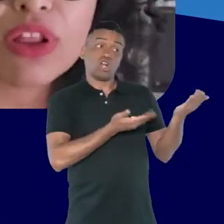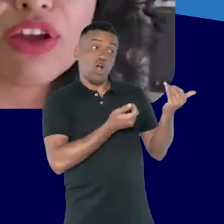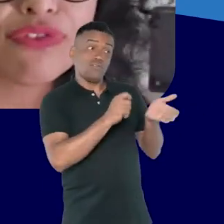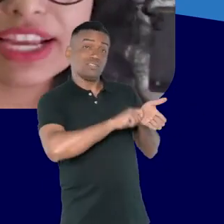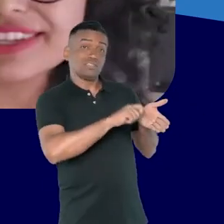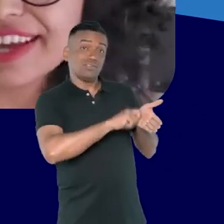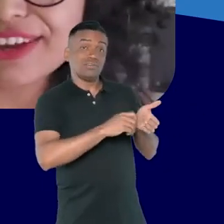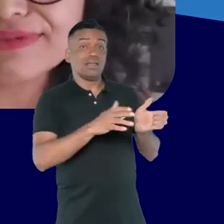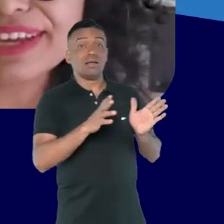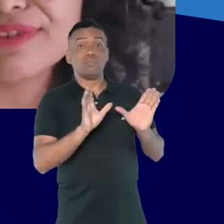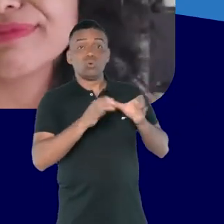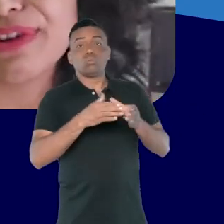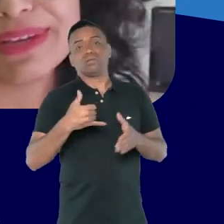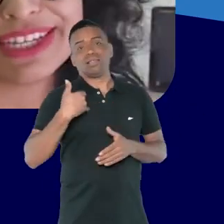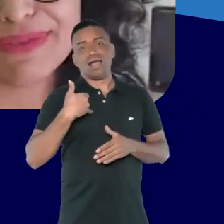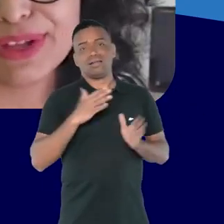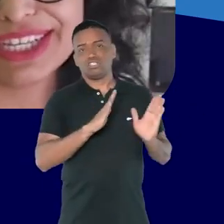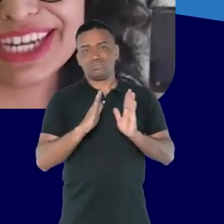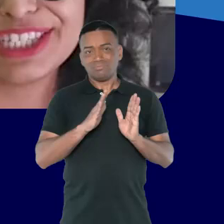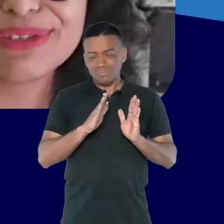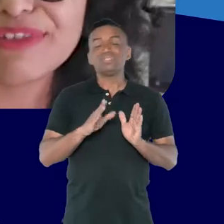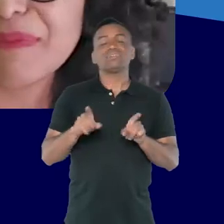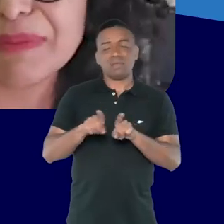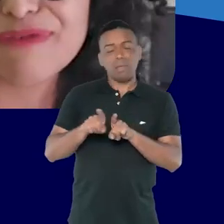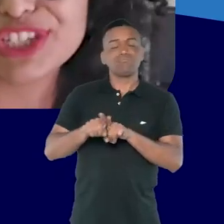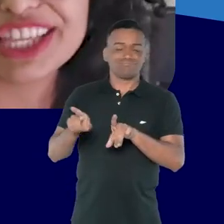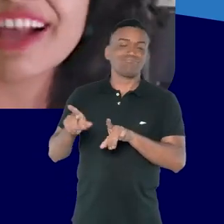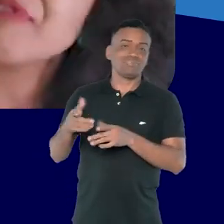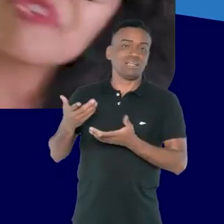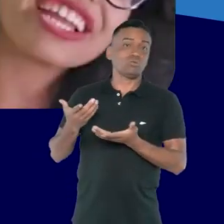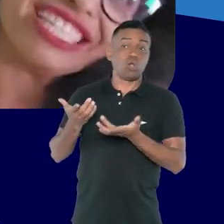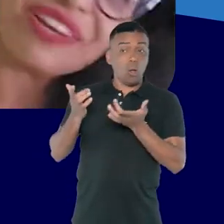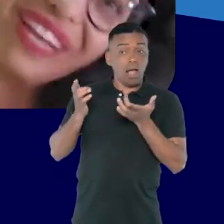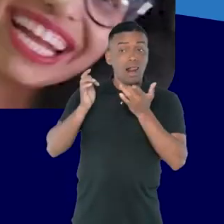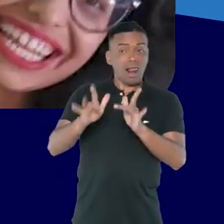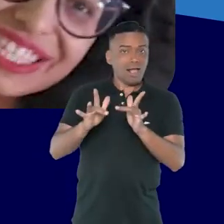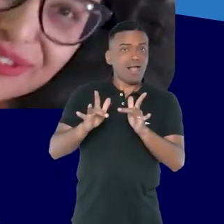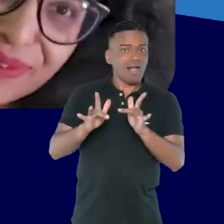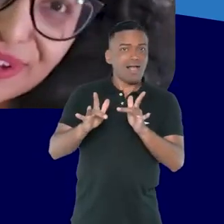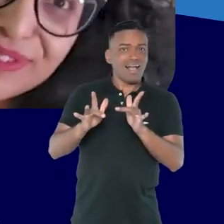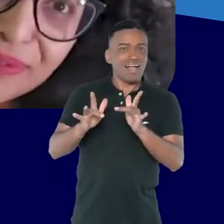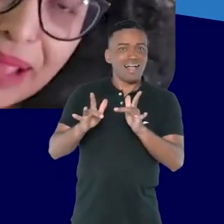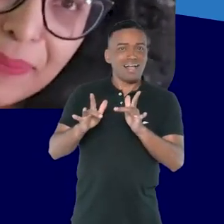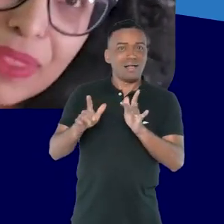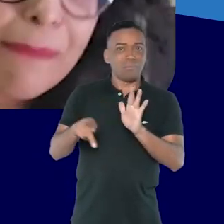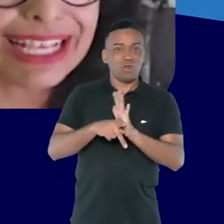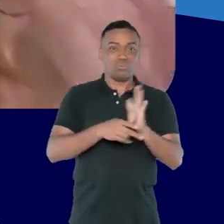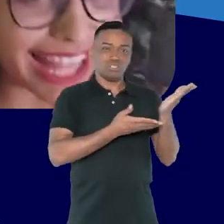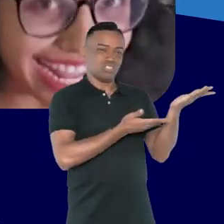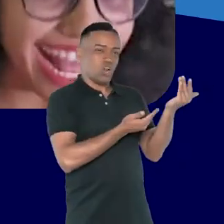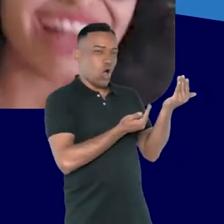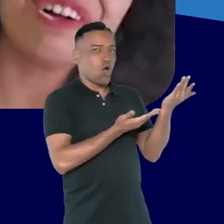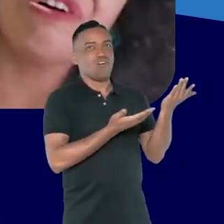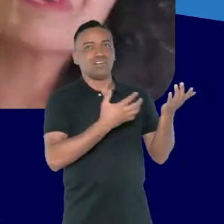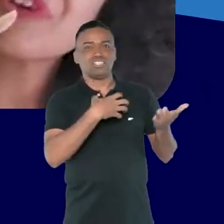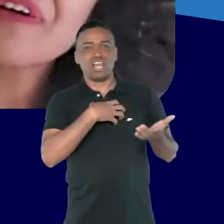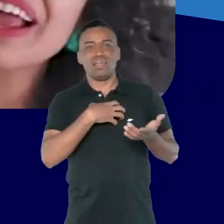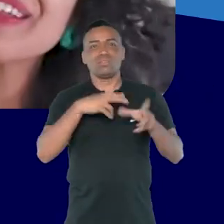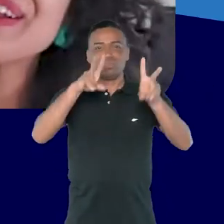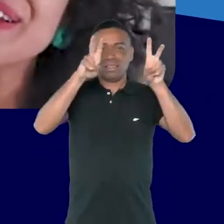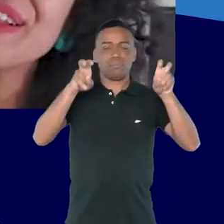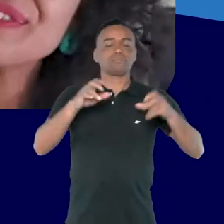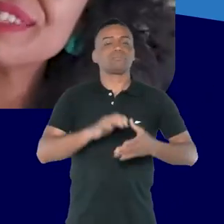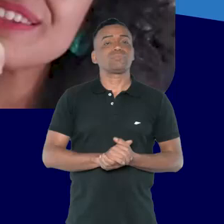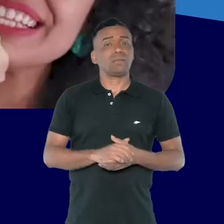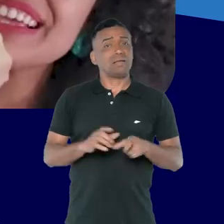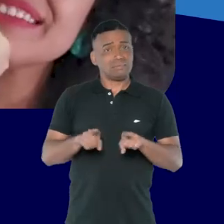diferente. E quando eu fui crescendo, eu comecei a escrever adolescente, eu escrevia para minha faixa etária, eu fui crescendo, eu queria crescer os meus livros também, mas sem largar o que ficou